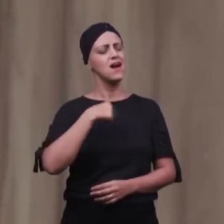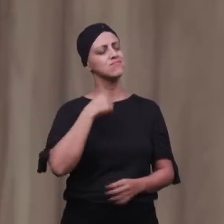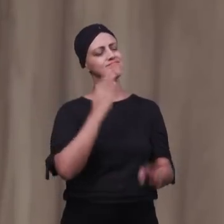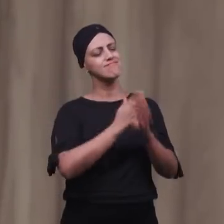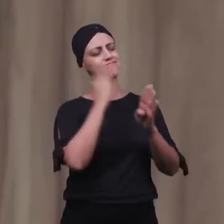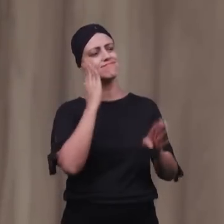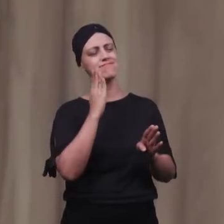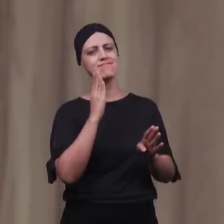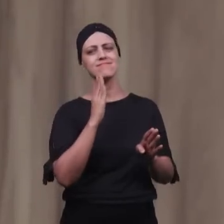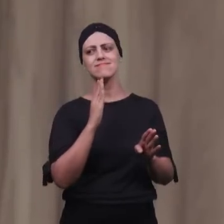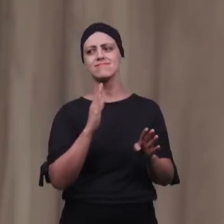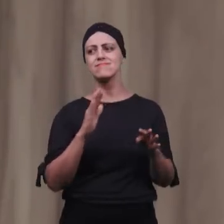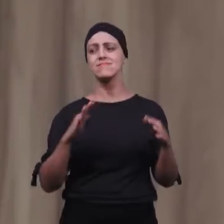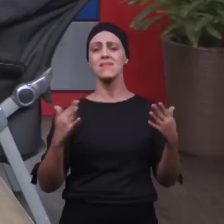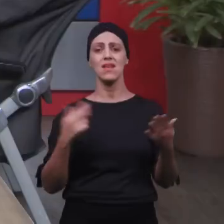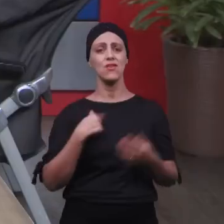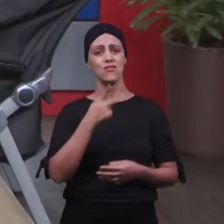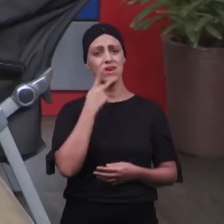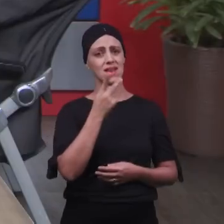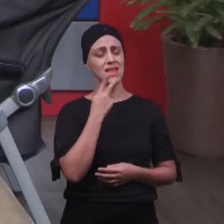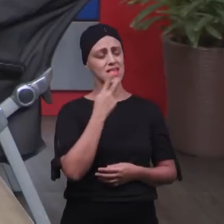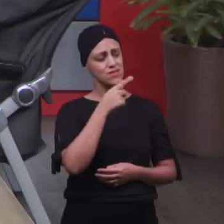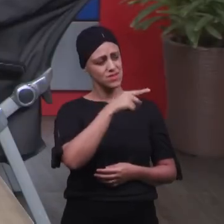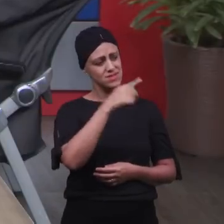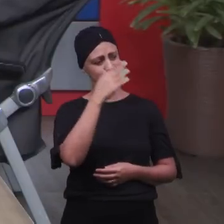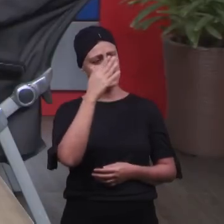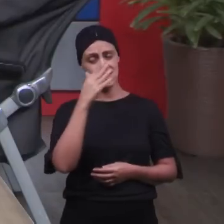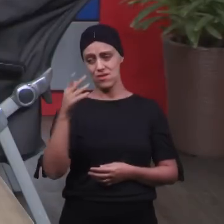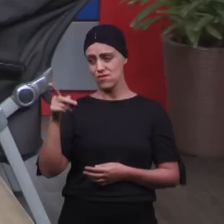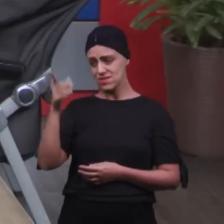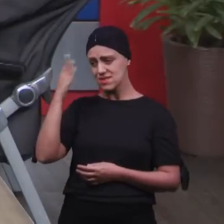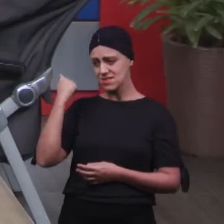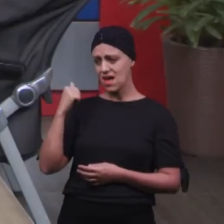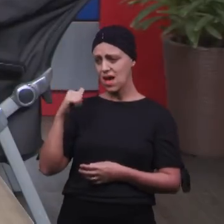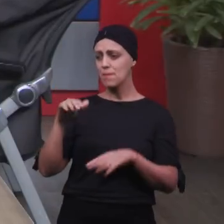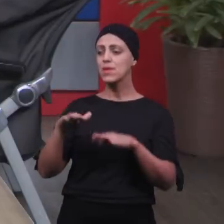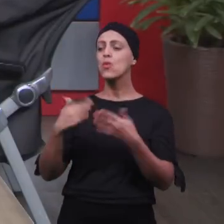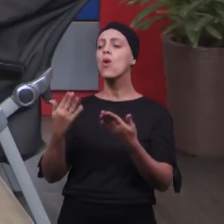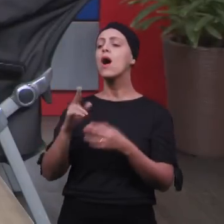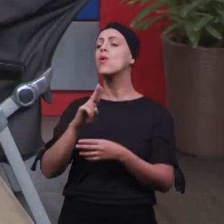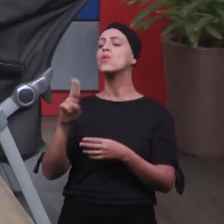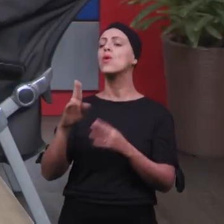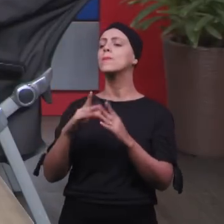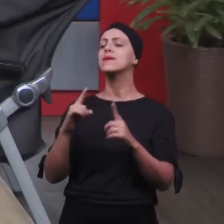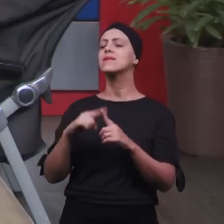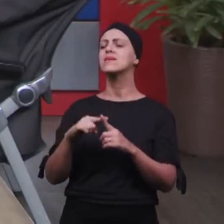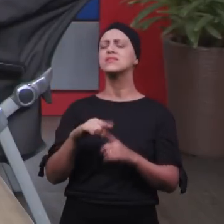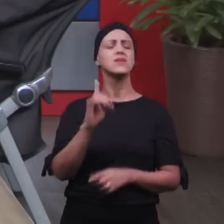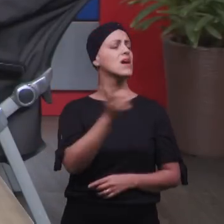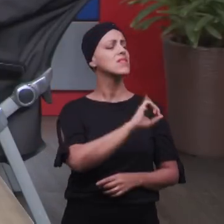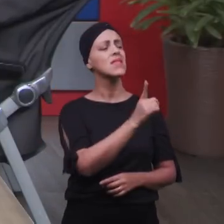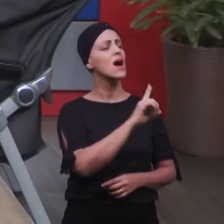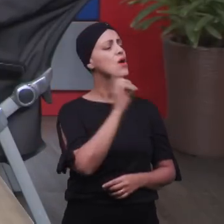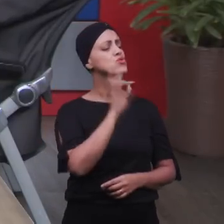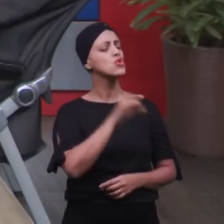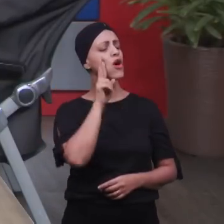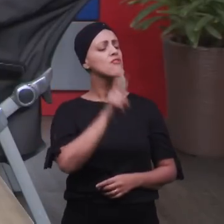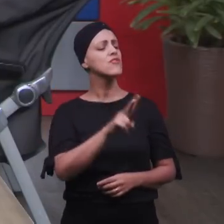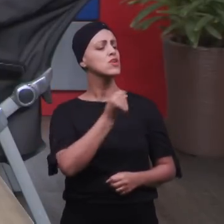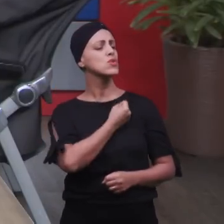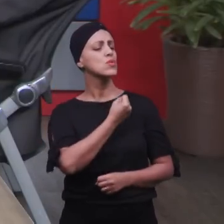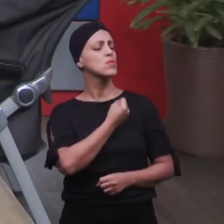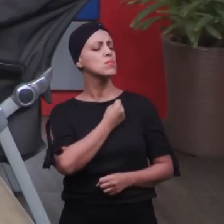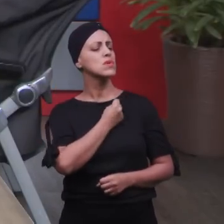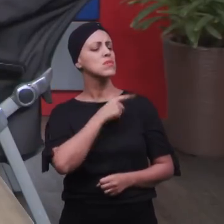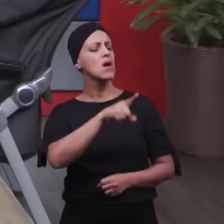Aí eu falei, você sabe esse número de qual igreja é? Não, eu só olhei esse número, que é uma